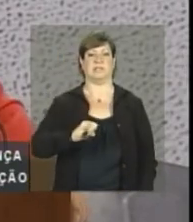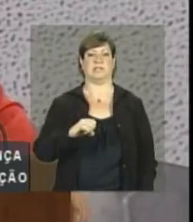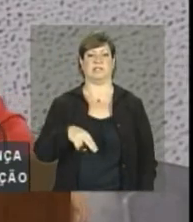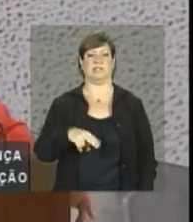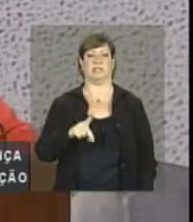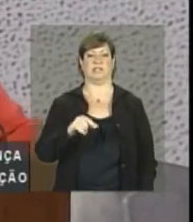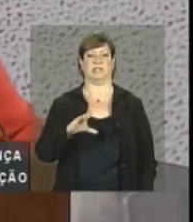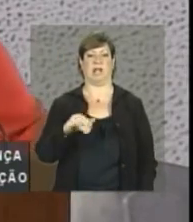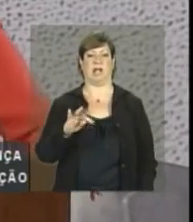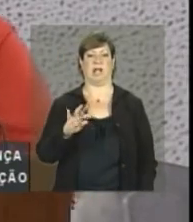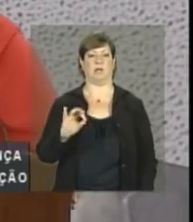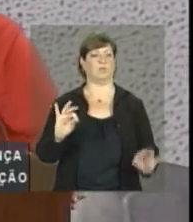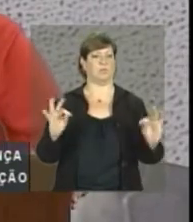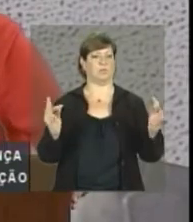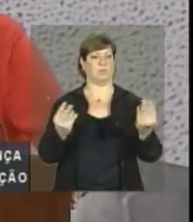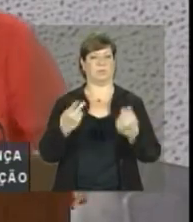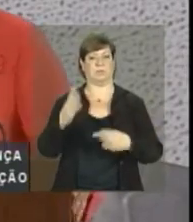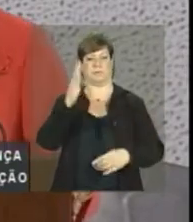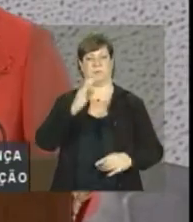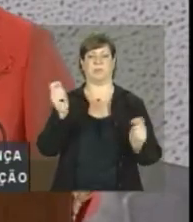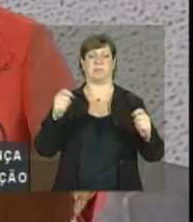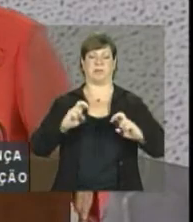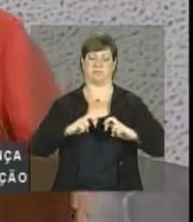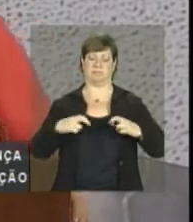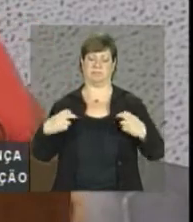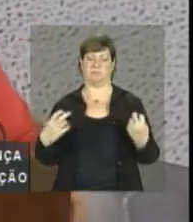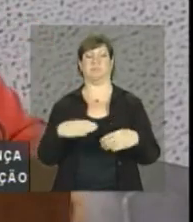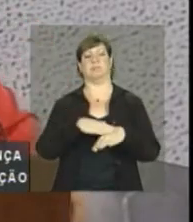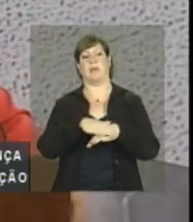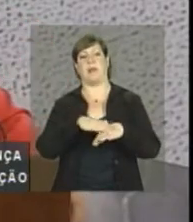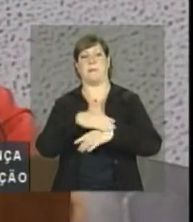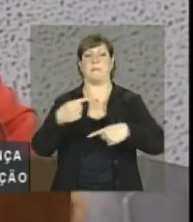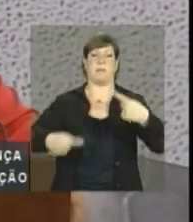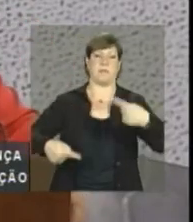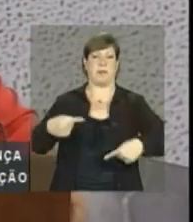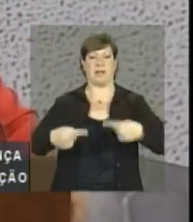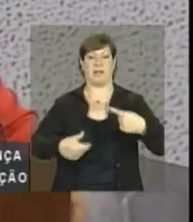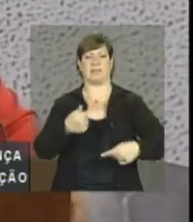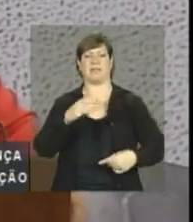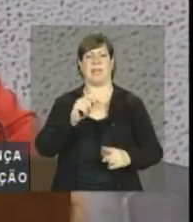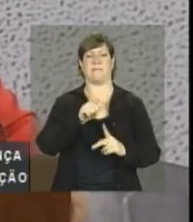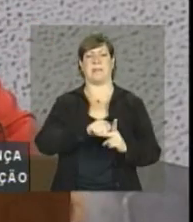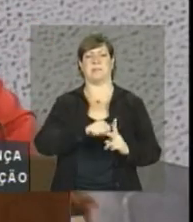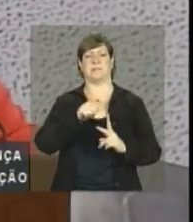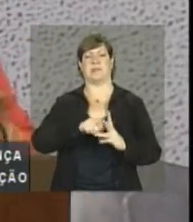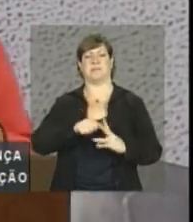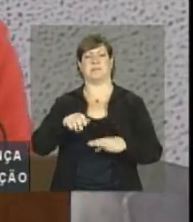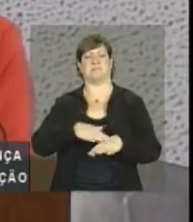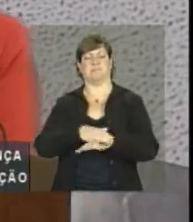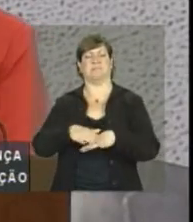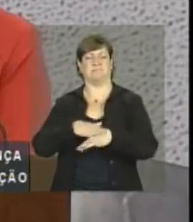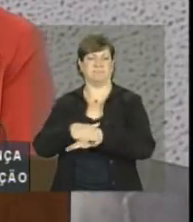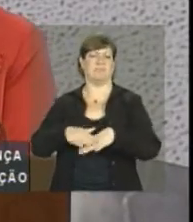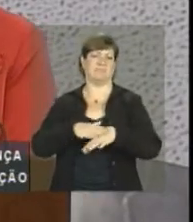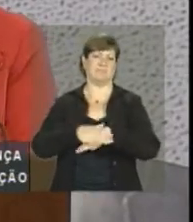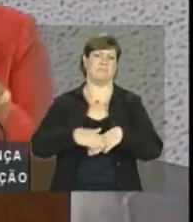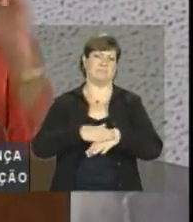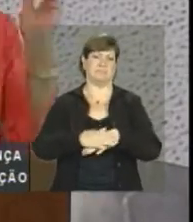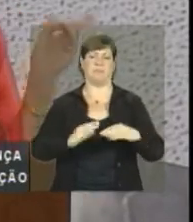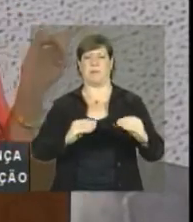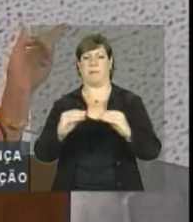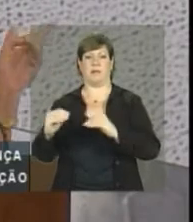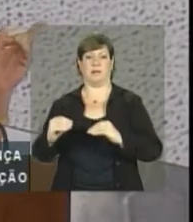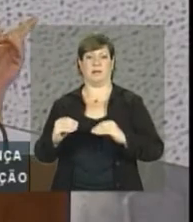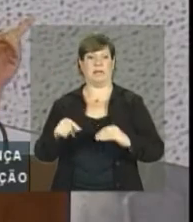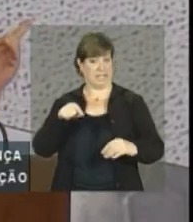brasileiro, que é capaz de sentar numa mesa e discutir por 10 meses. E que conquistou isso não